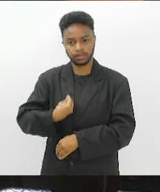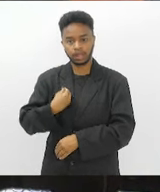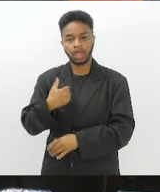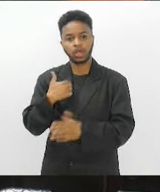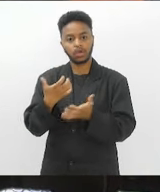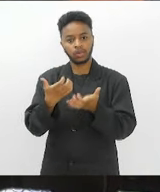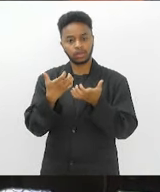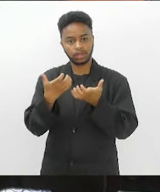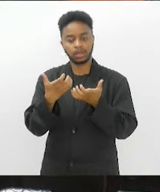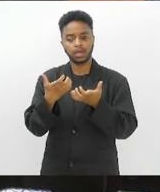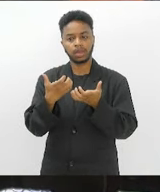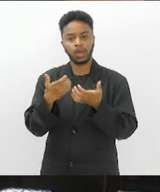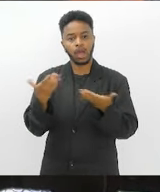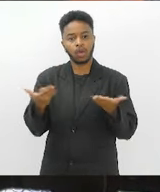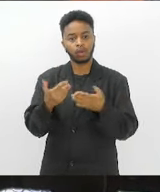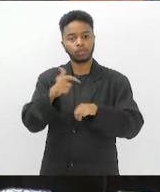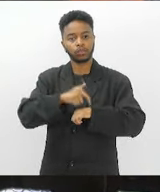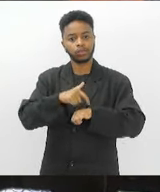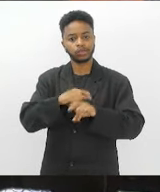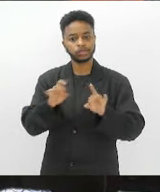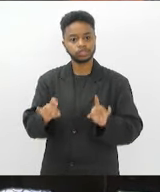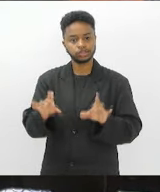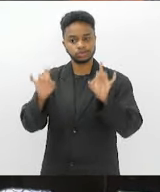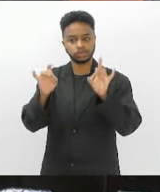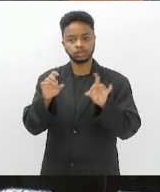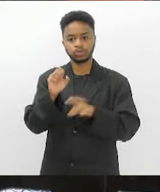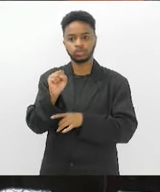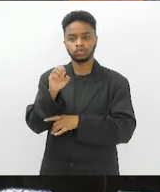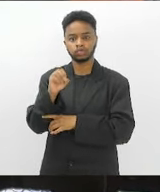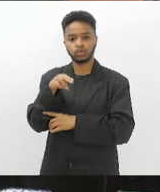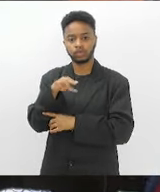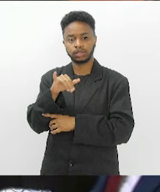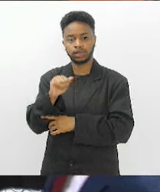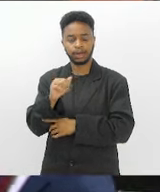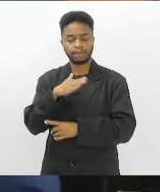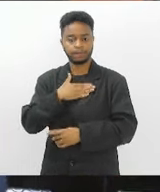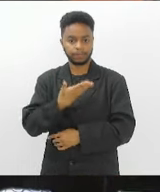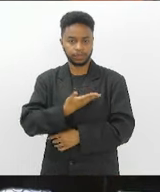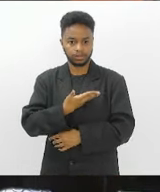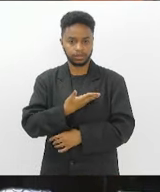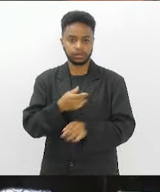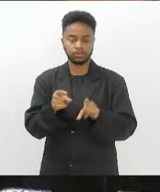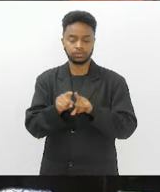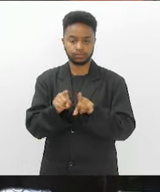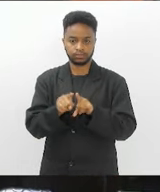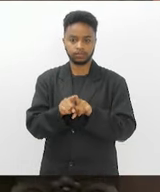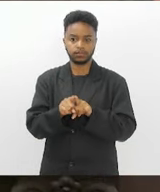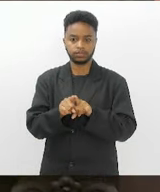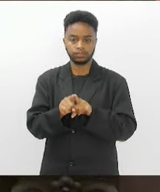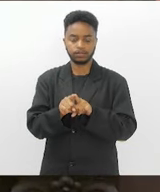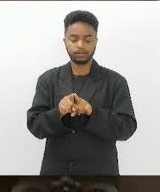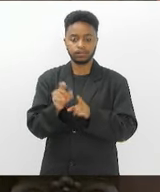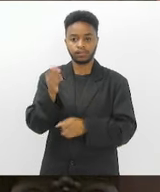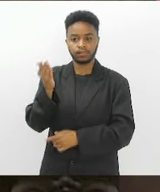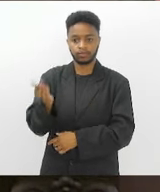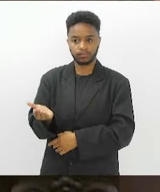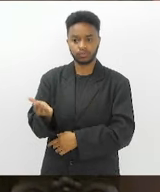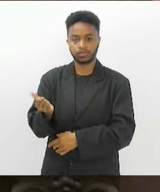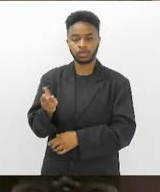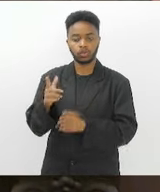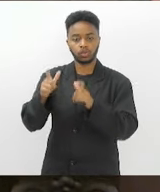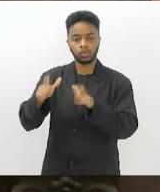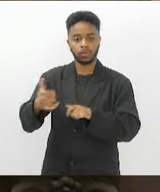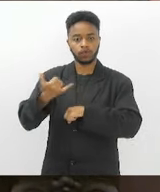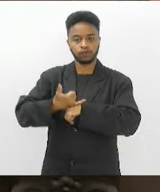cumprimento especial a Soninha, a minha amiga Sônia Paz, que é de Volta Redonda, da minha